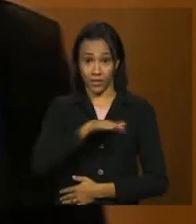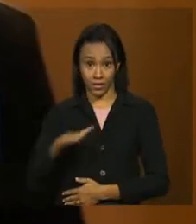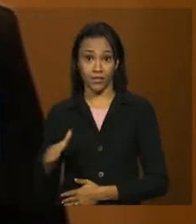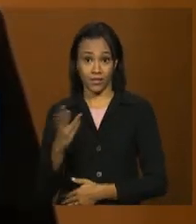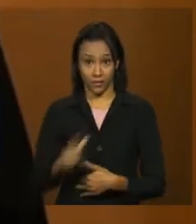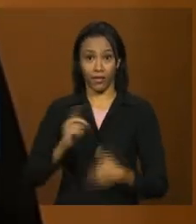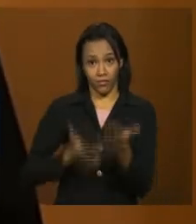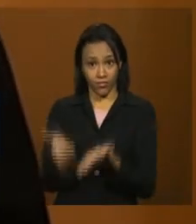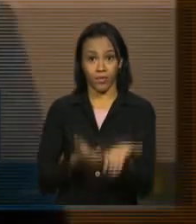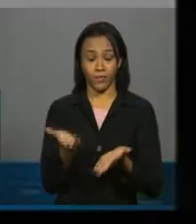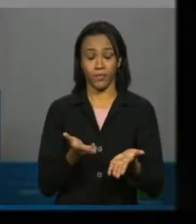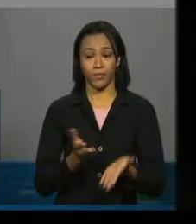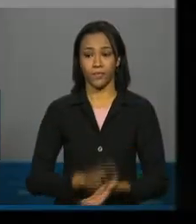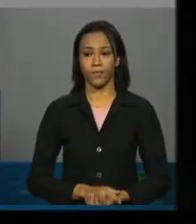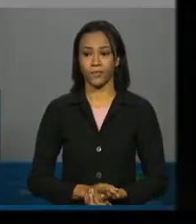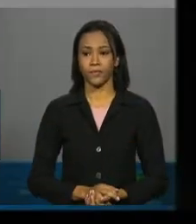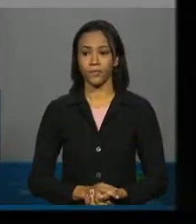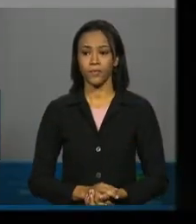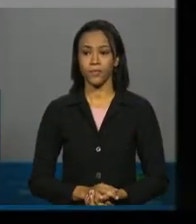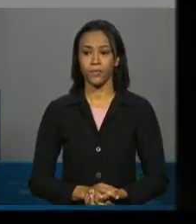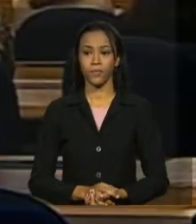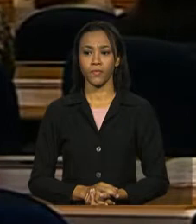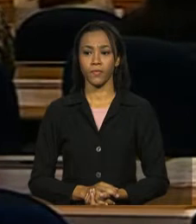atendidas é fácil obrigada